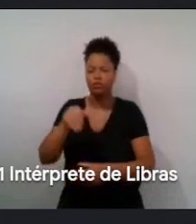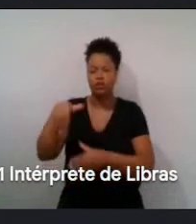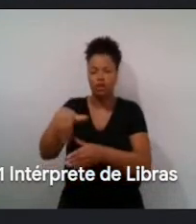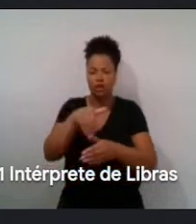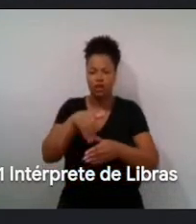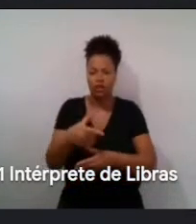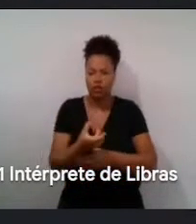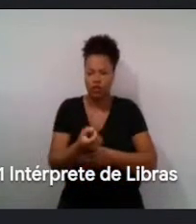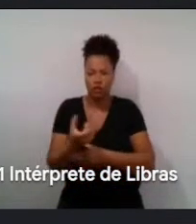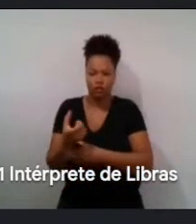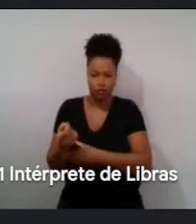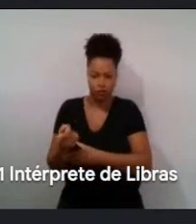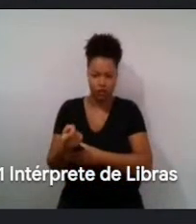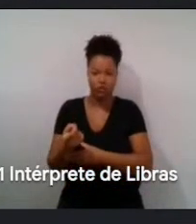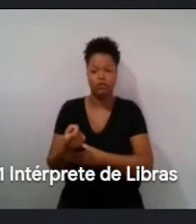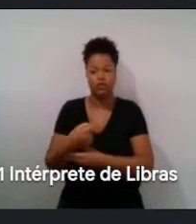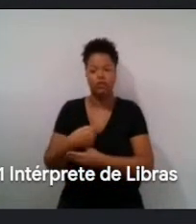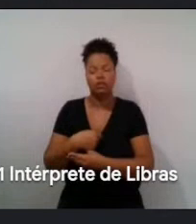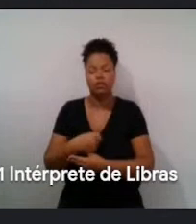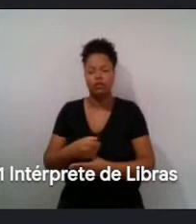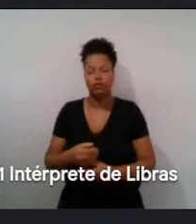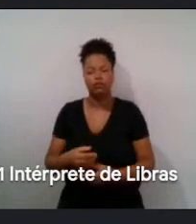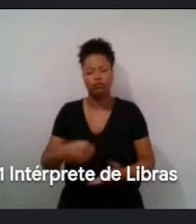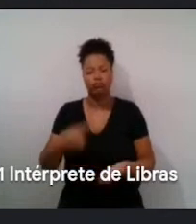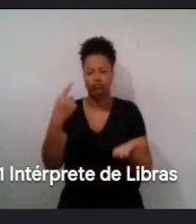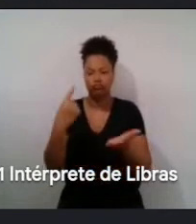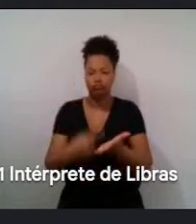do relator e por unanimidade.